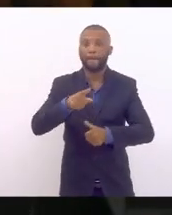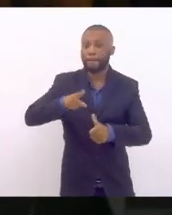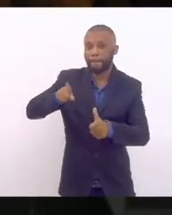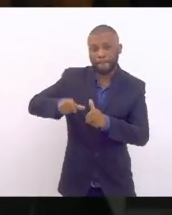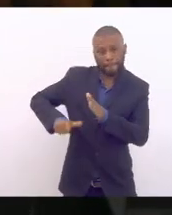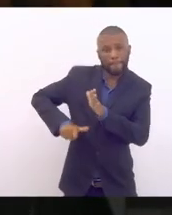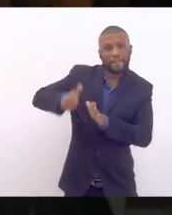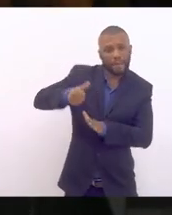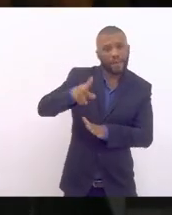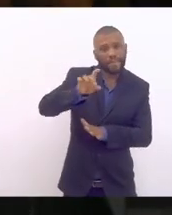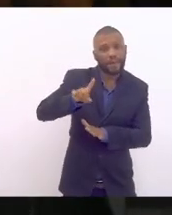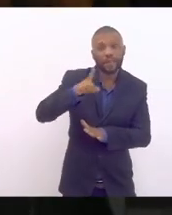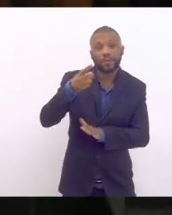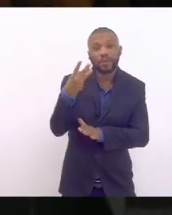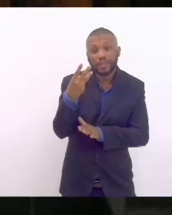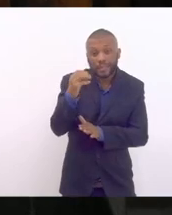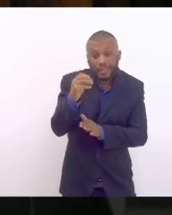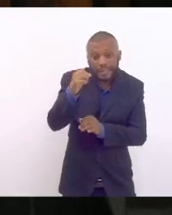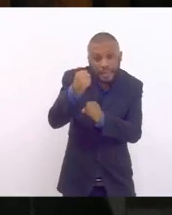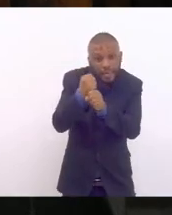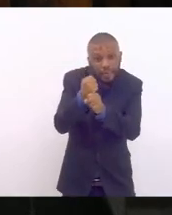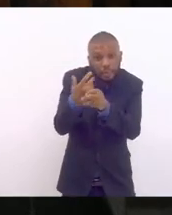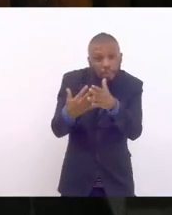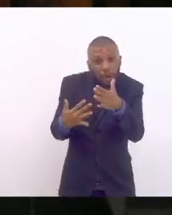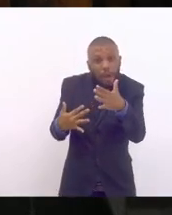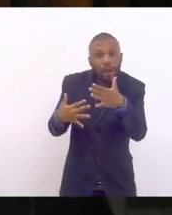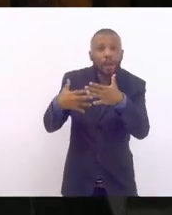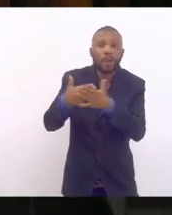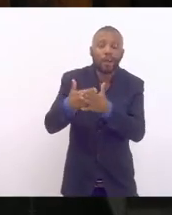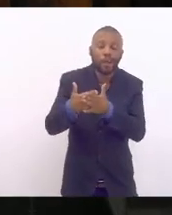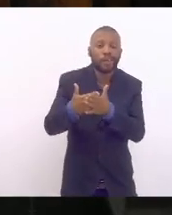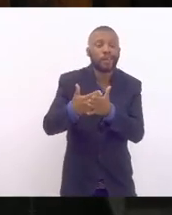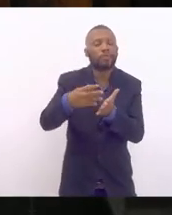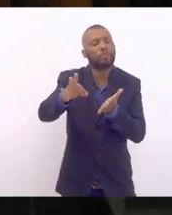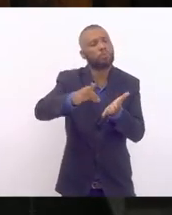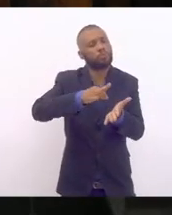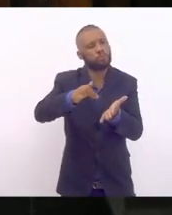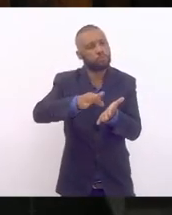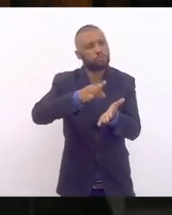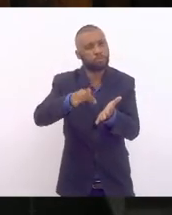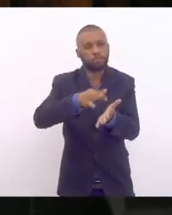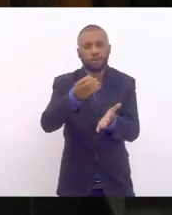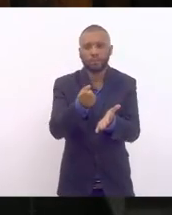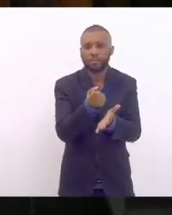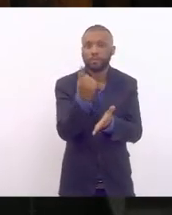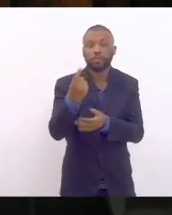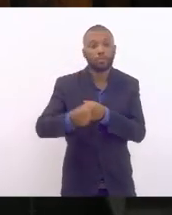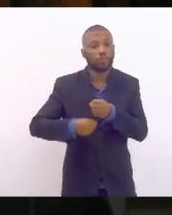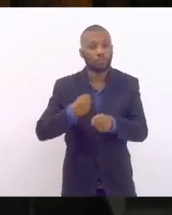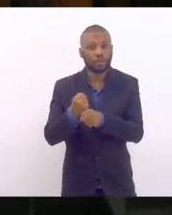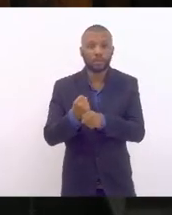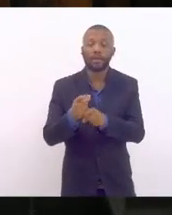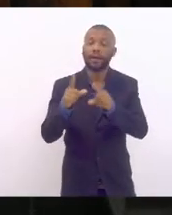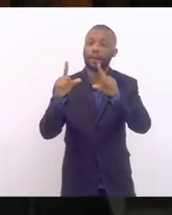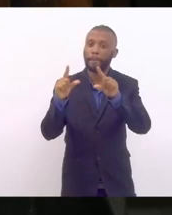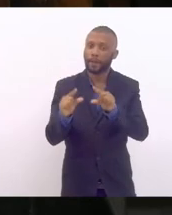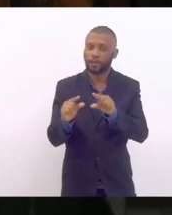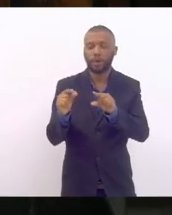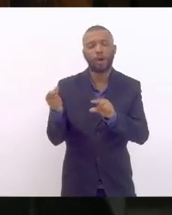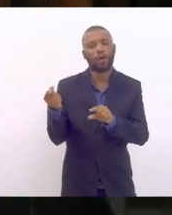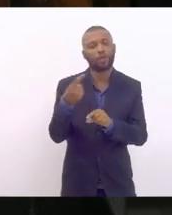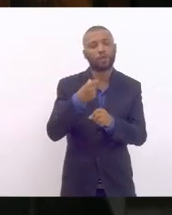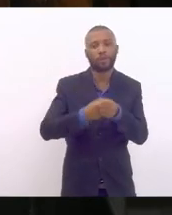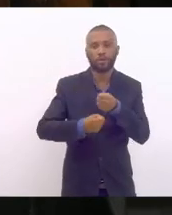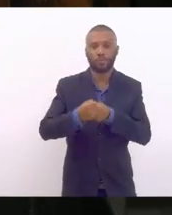nos últimos 30 anos que o número de matriculados há um ano é menor do que o